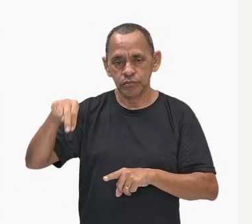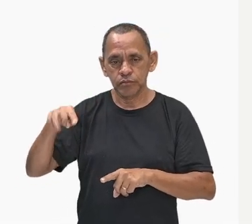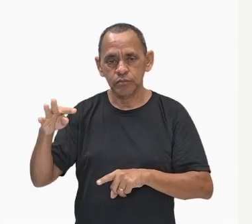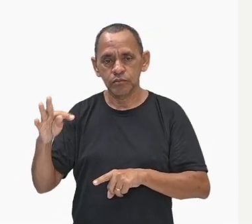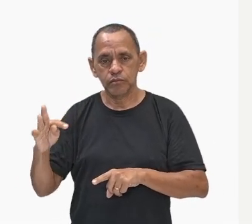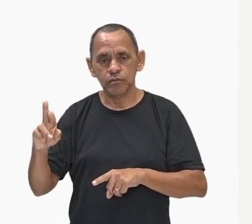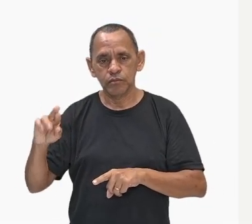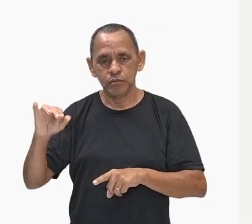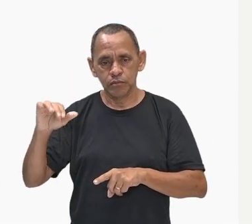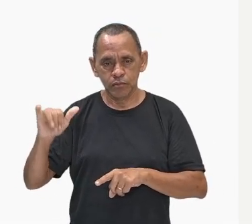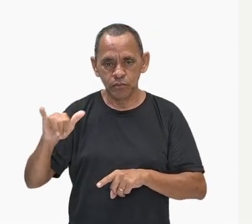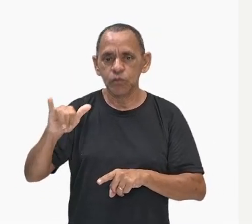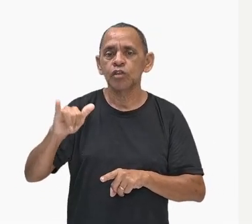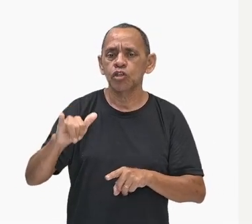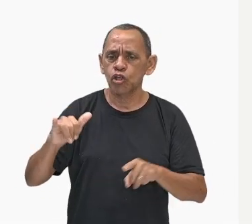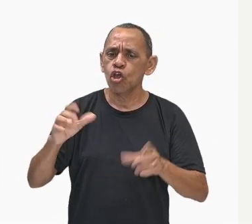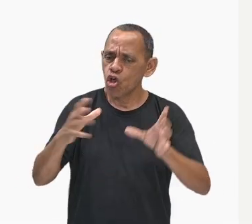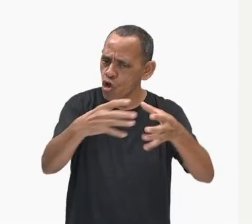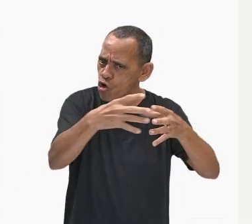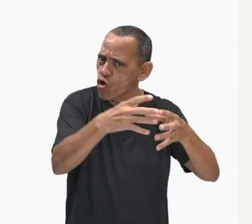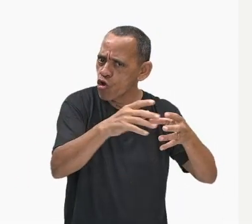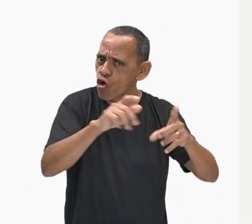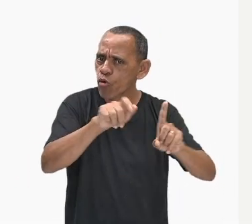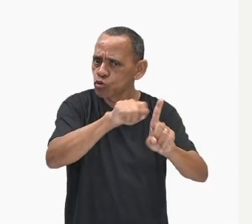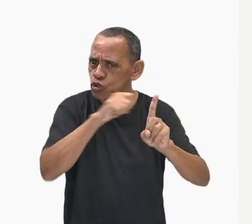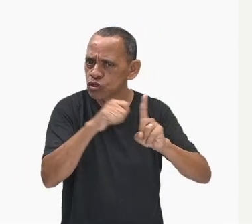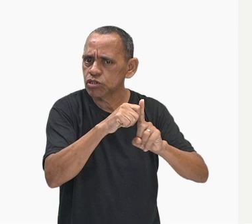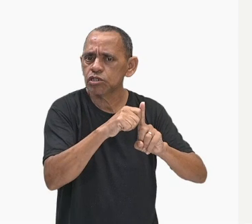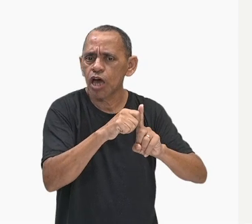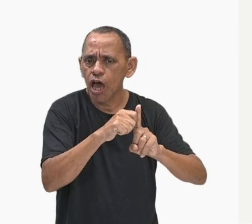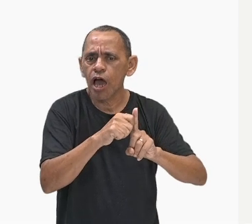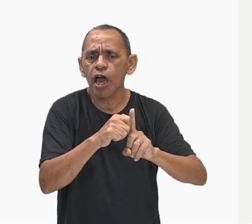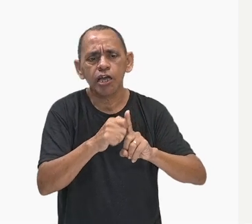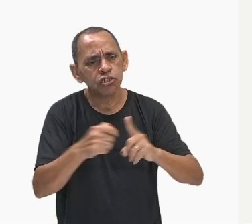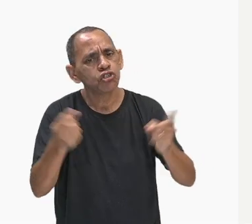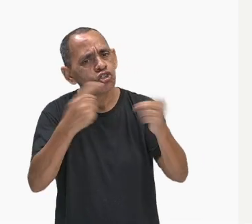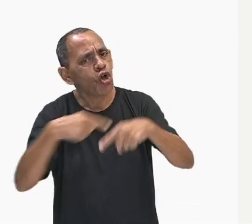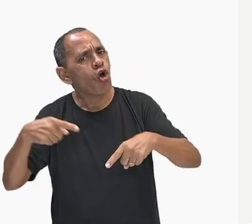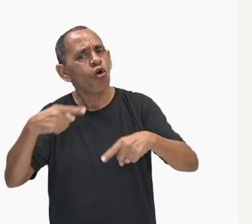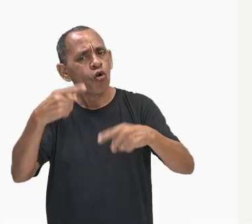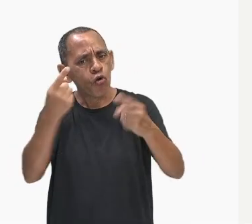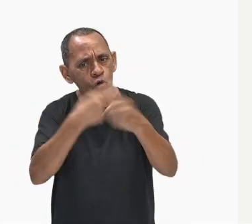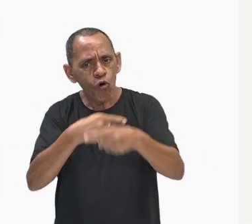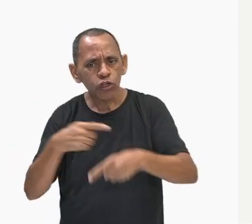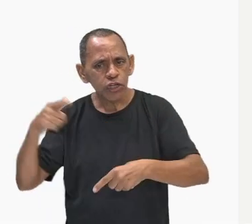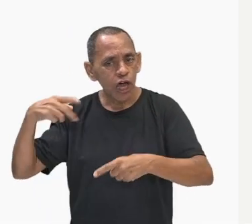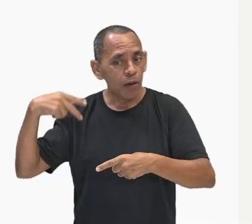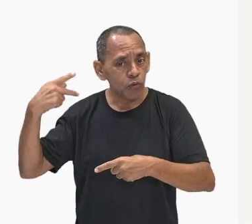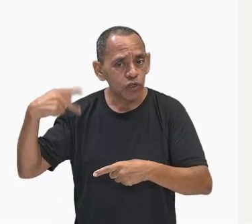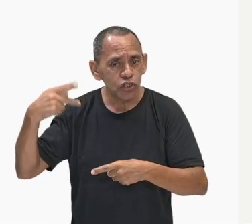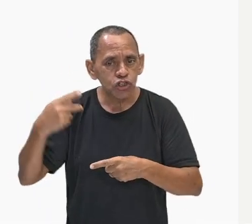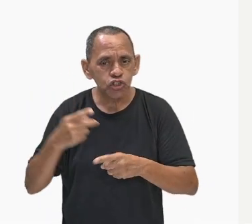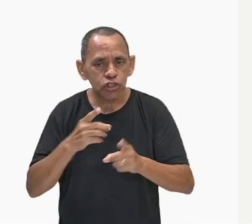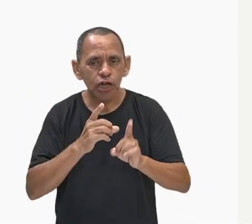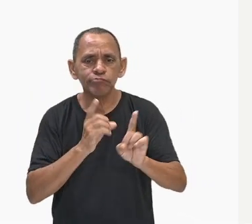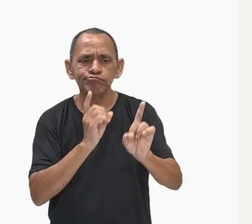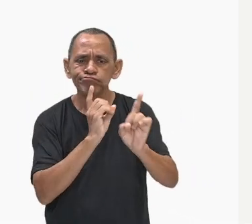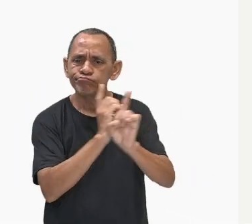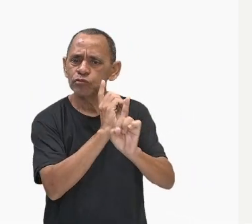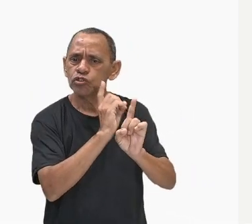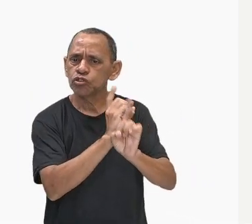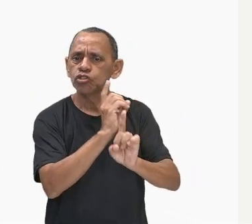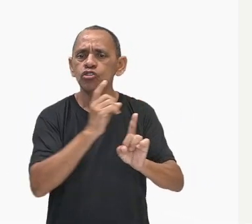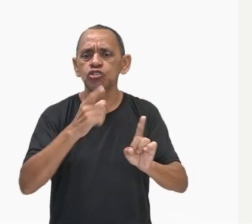eram grupos sociais, mas também estavam ali envolvidos na política. Eles estavam indo diretamente de encontro ao que o rei